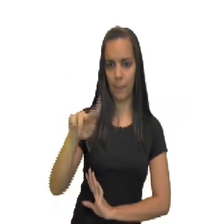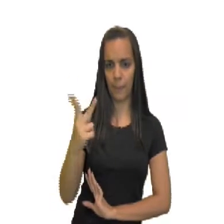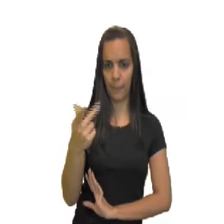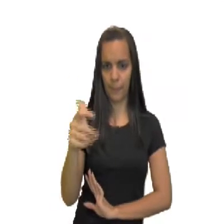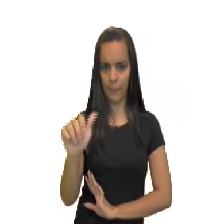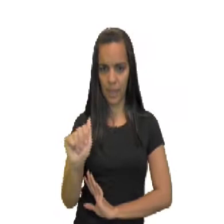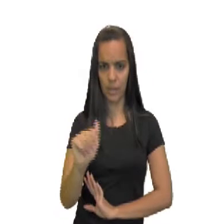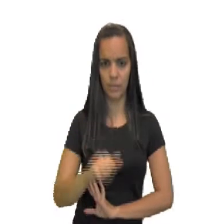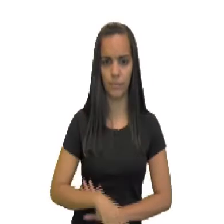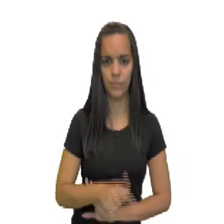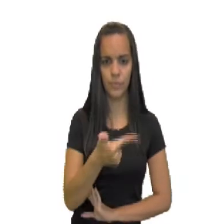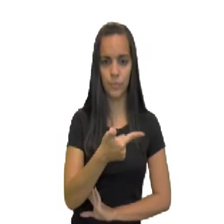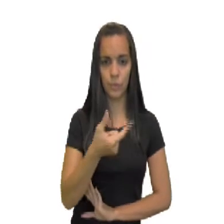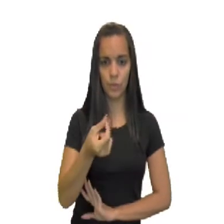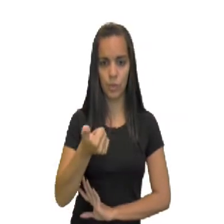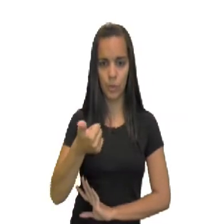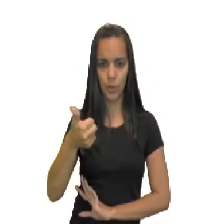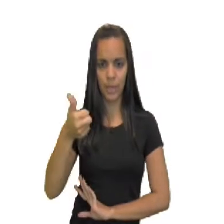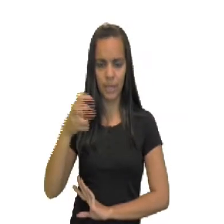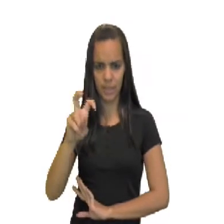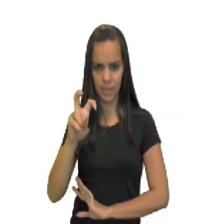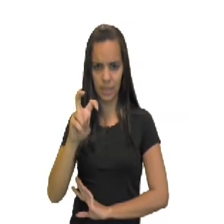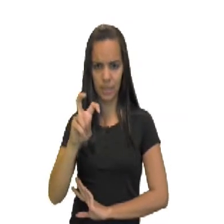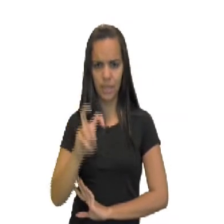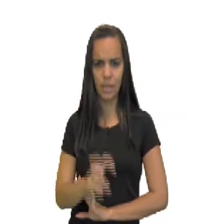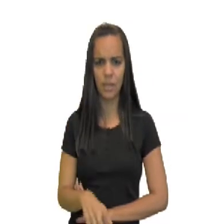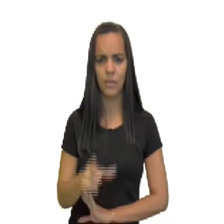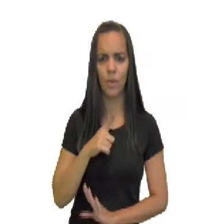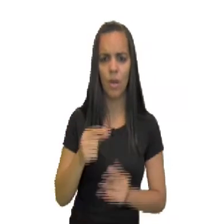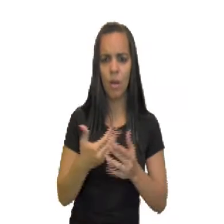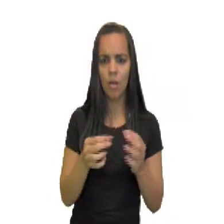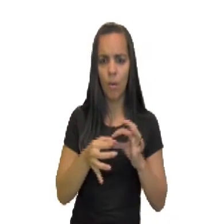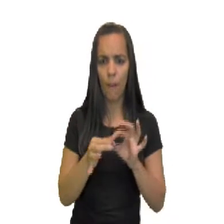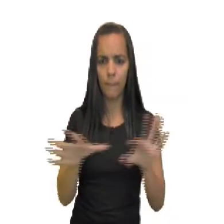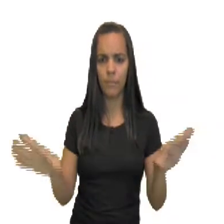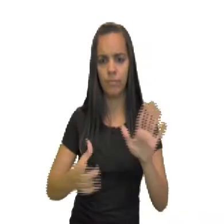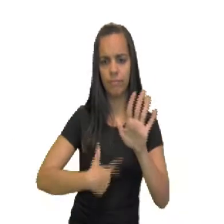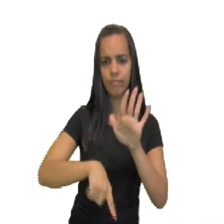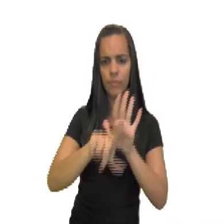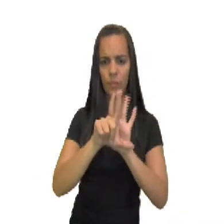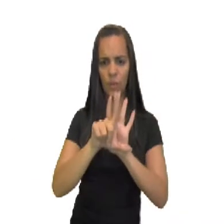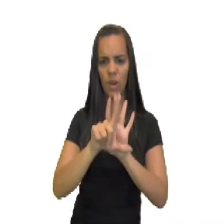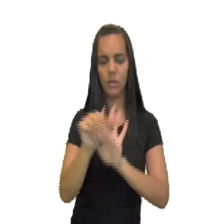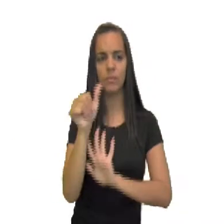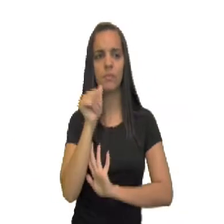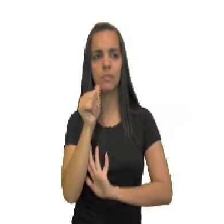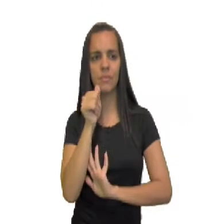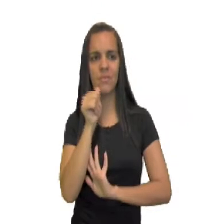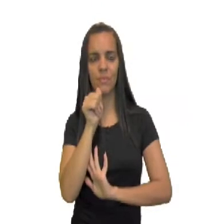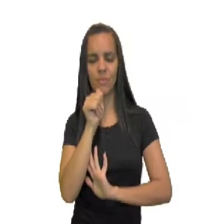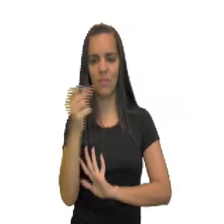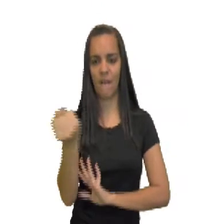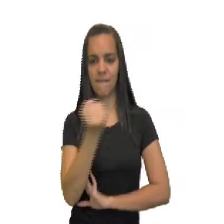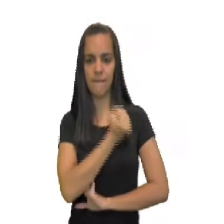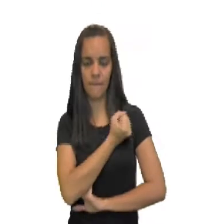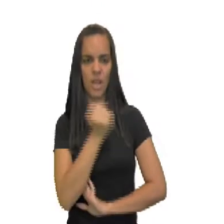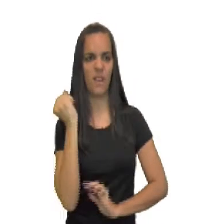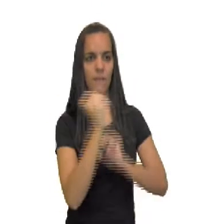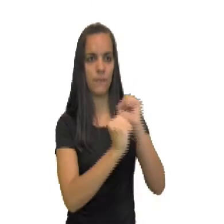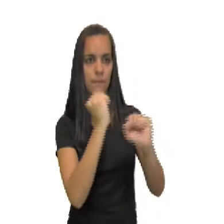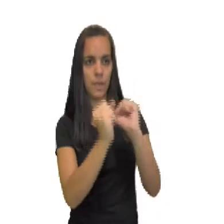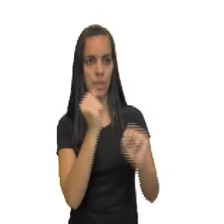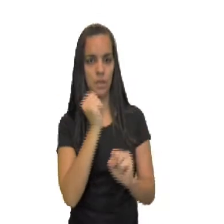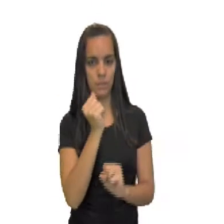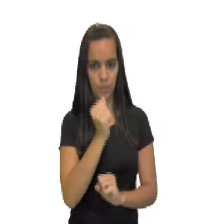mulheres. Em 2015, é aprovada a Lei do Feminicídio, uma lei complementar à Lei Maria da